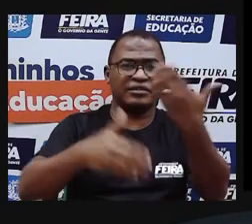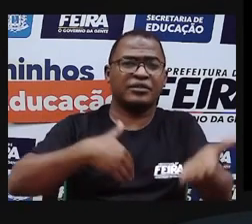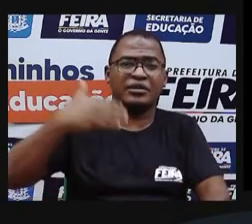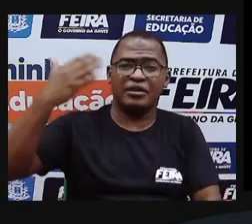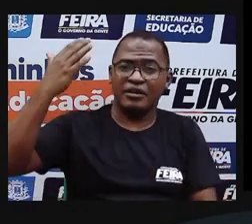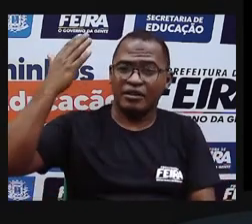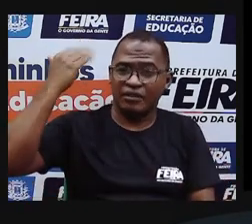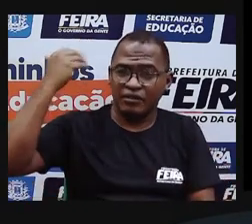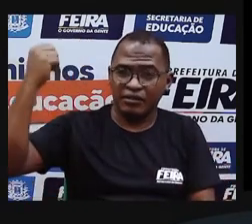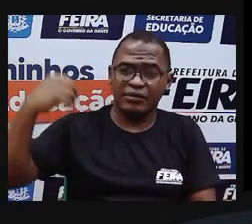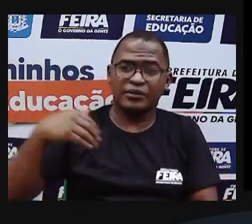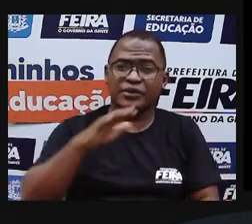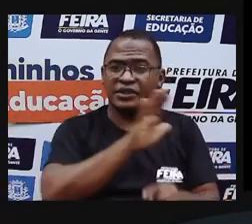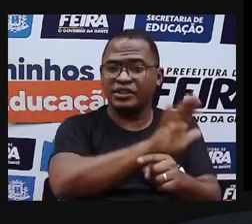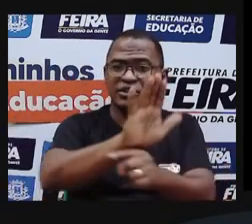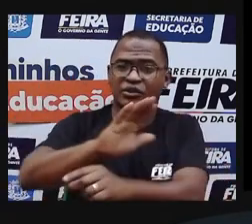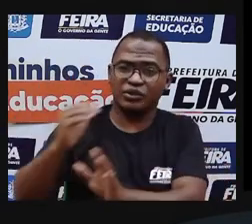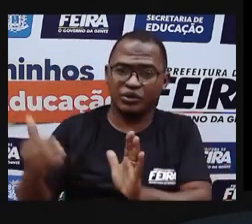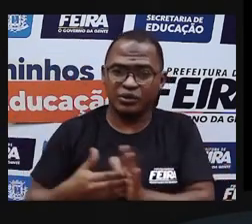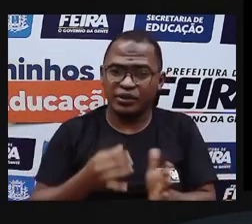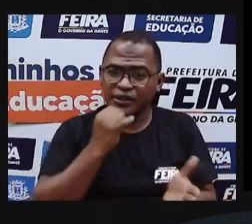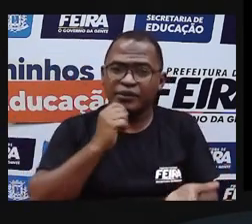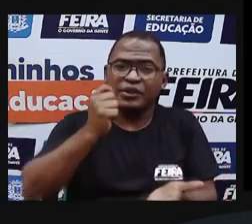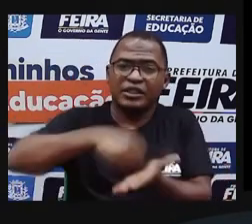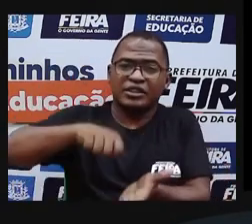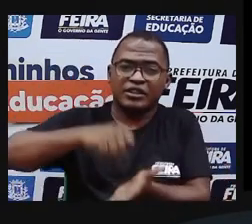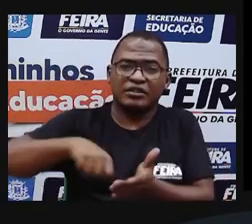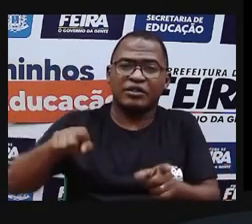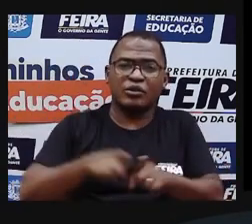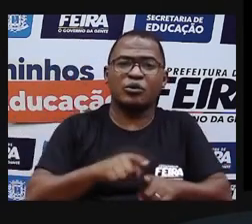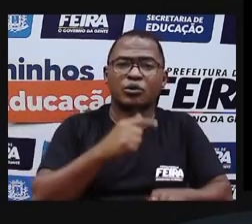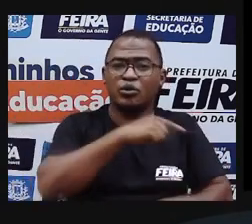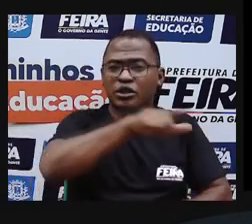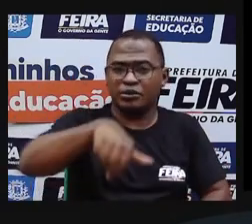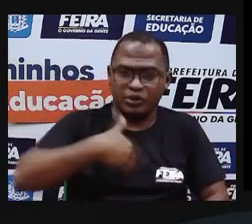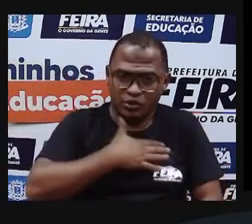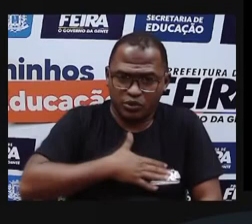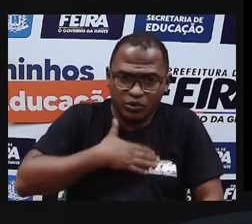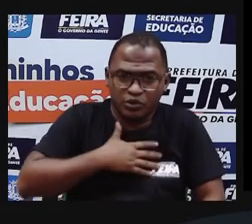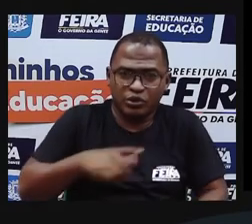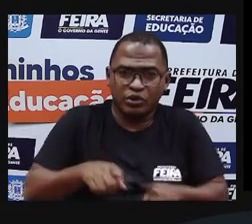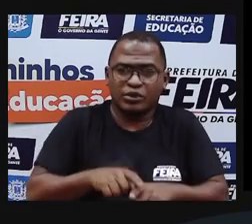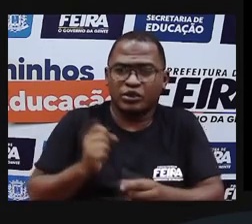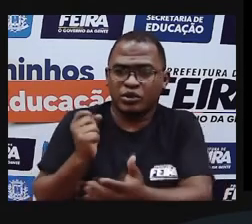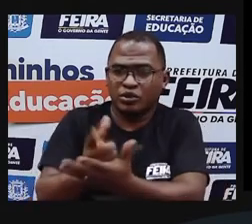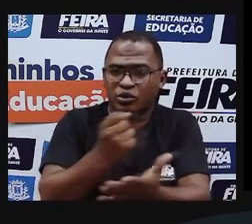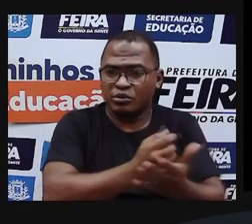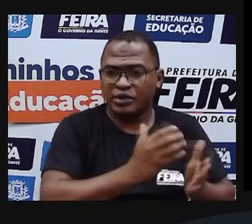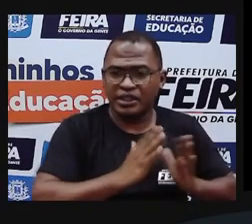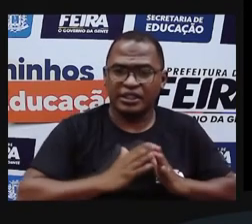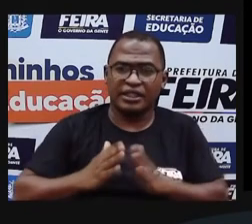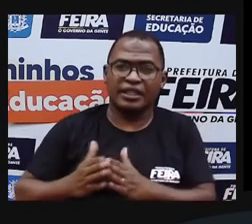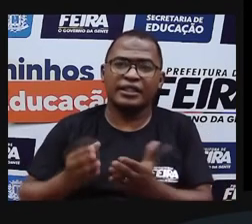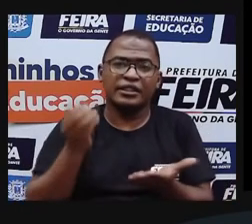que proporcionou a ela comprar uma casa. Então, a gente vê, né, como os nossos sonhos podem nos levar longe.